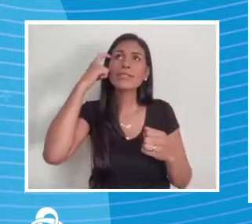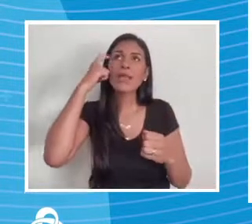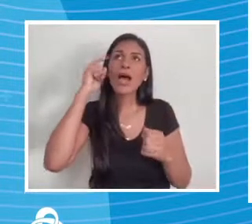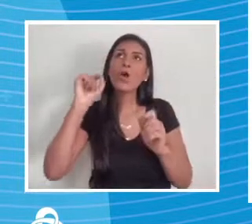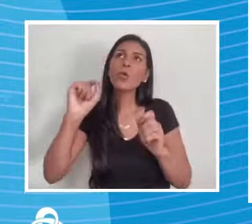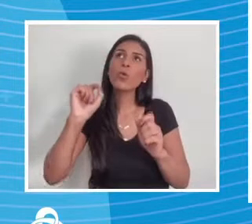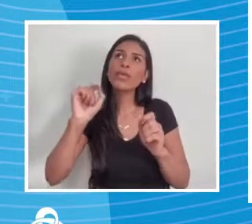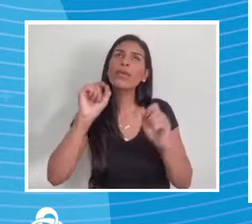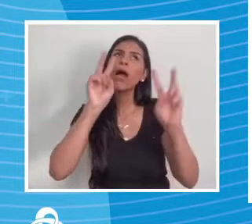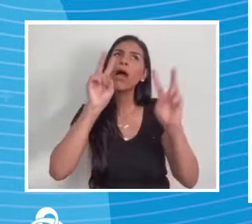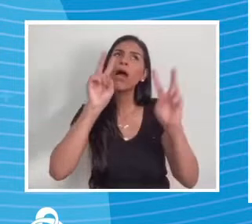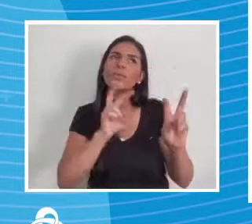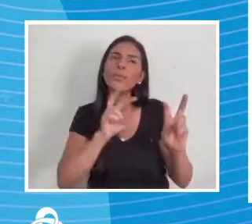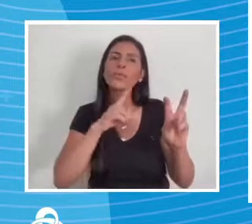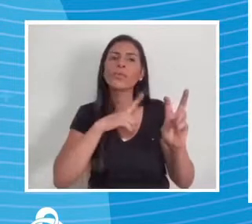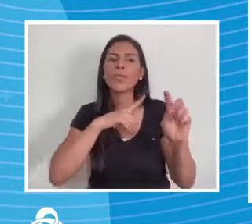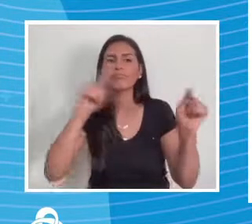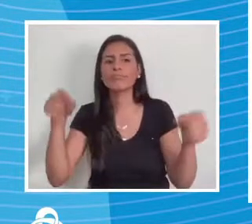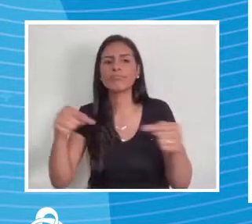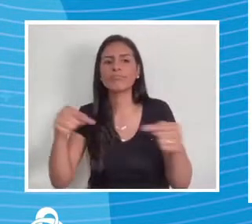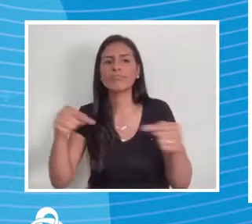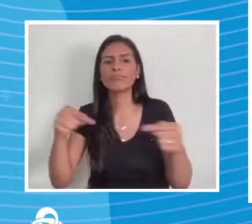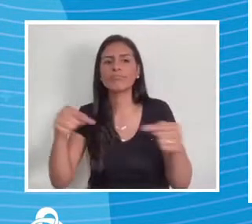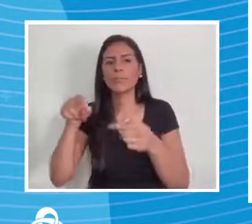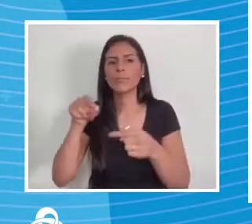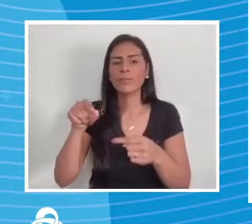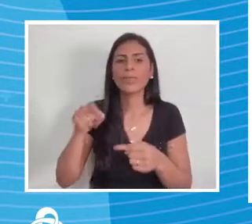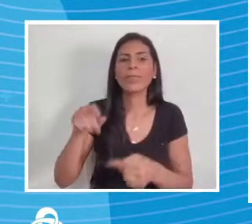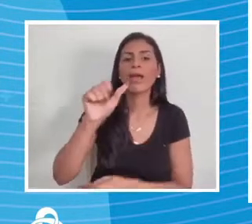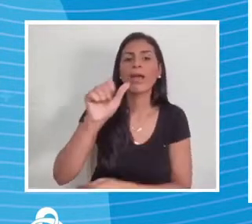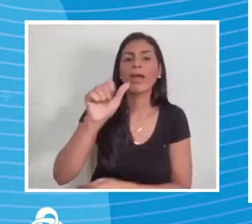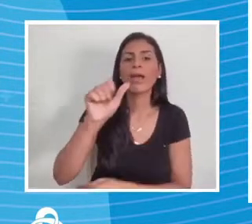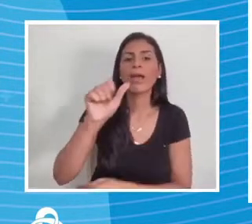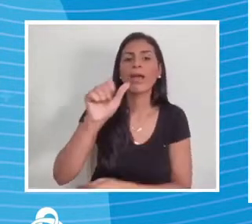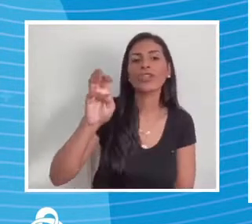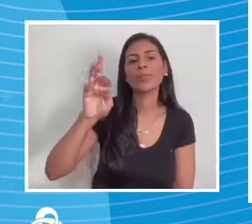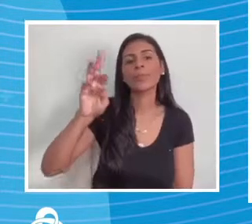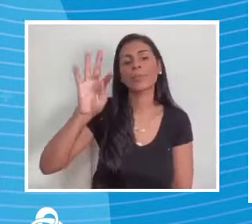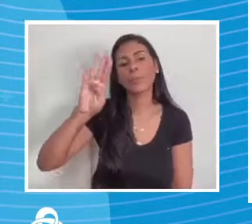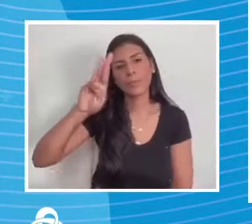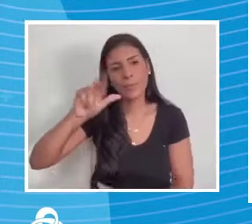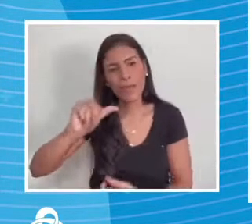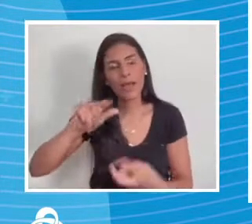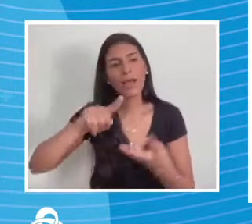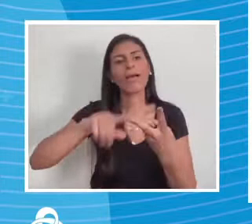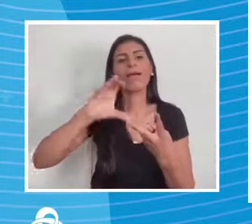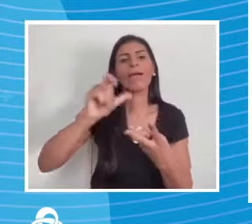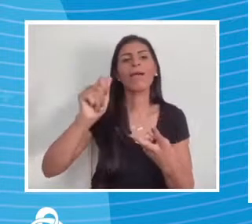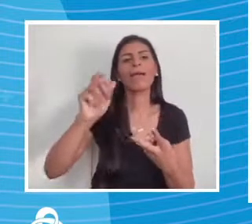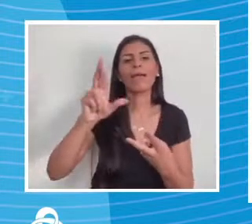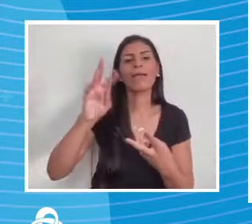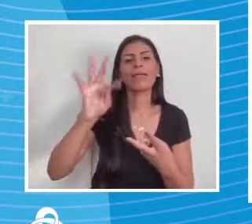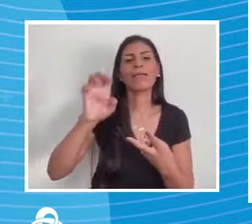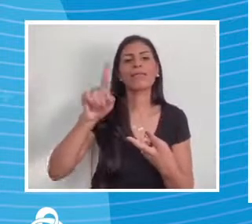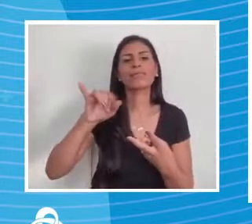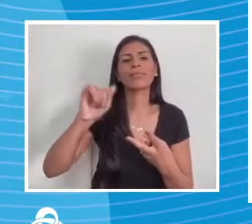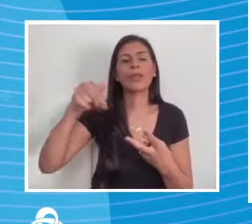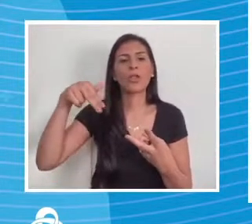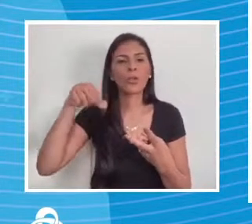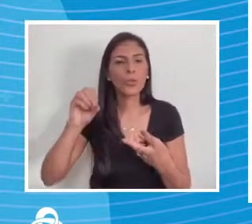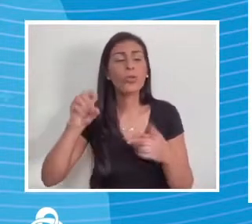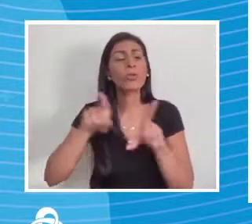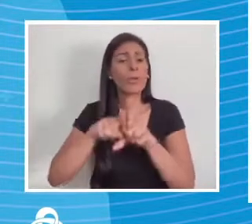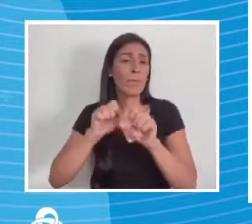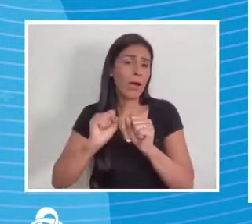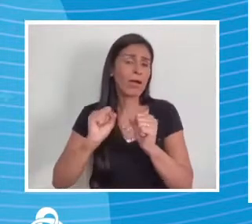aqui a álgebra e as coordenadas cartesianas como sendo elementos que eu posso trazer para o tratamento desse tema, né? E a gente começa a pensar